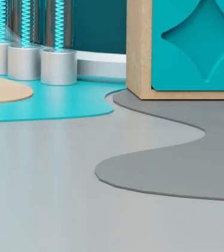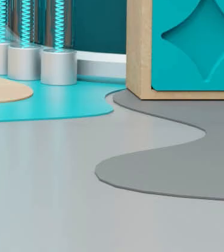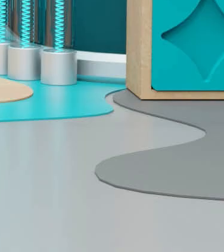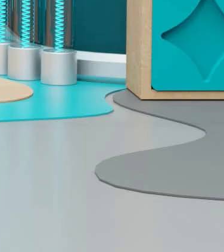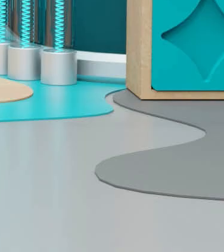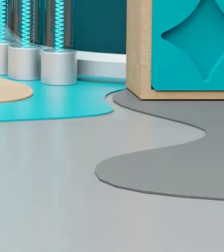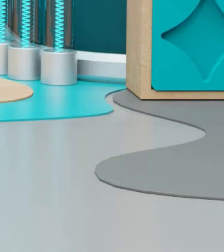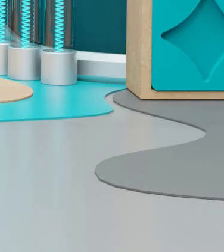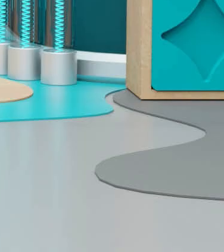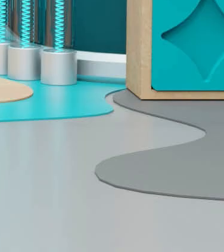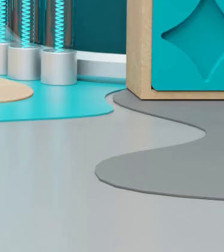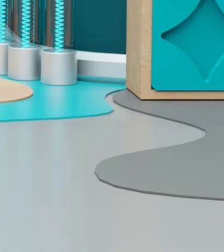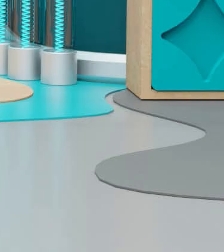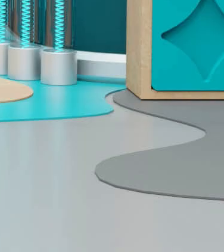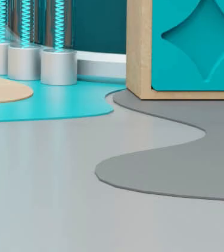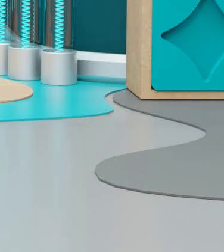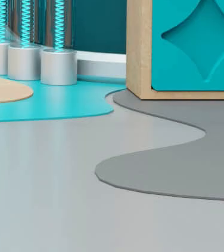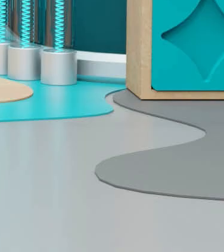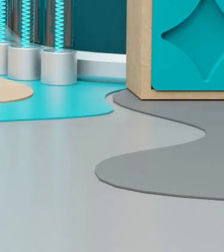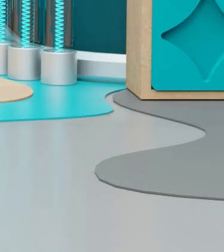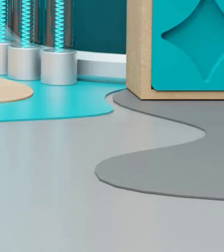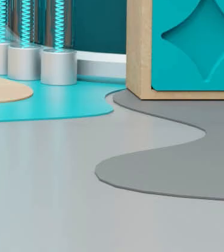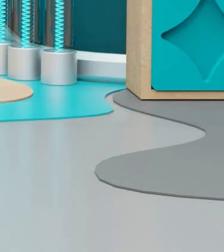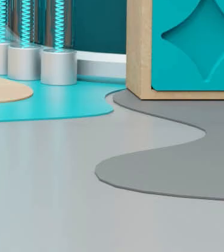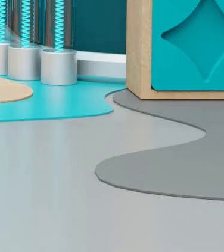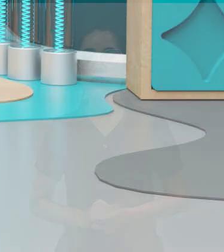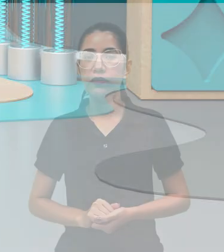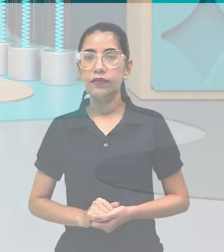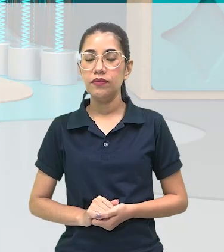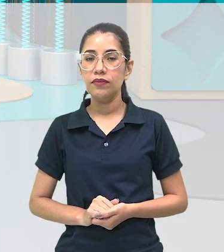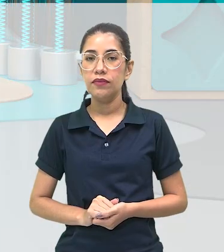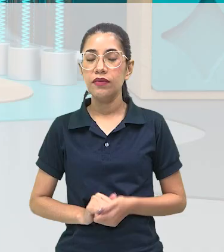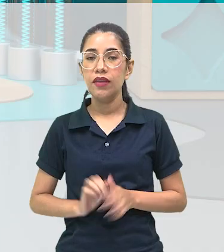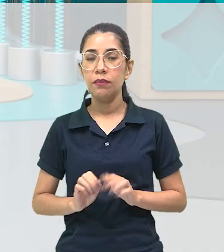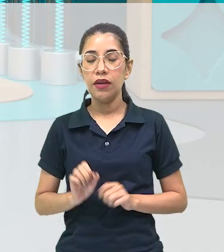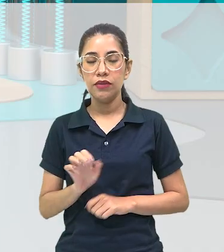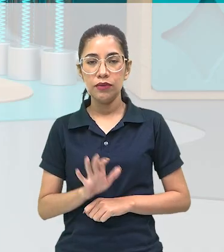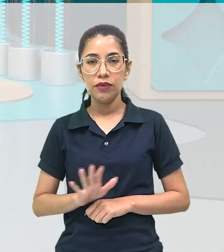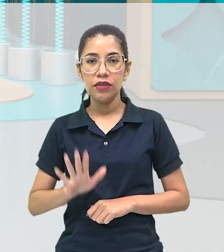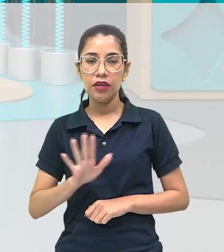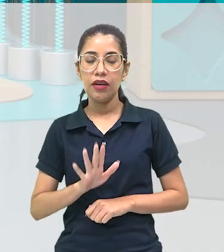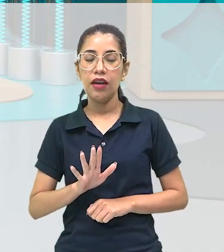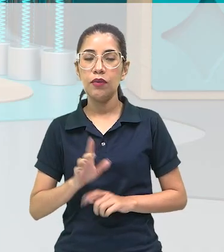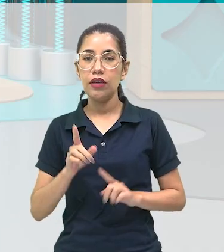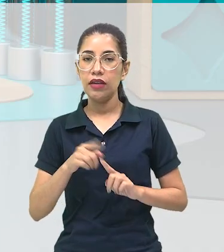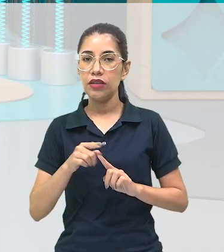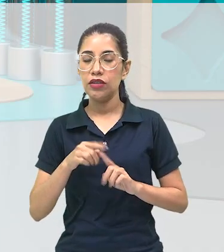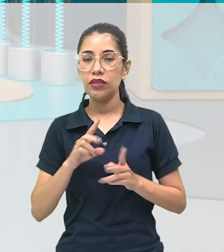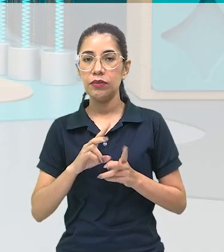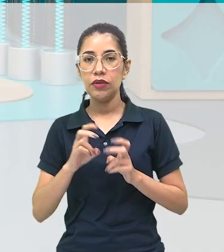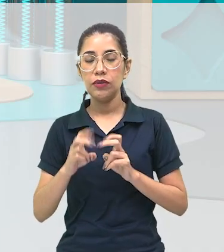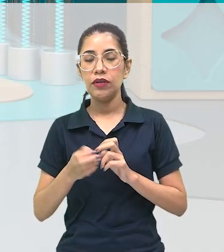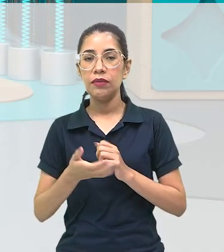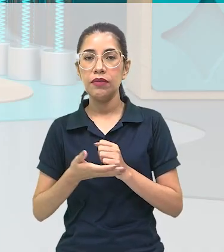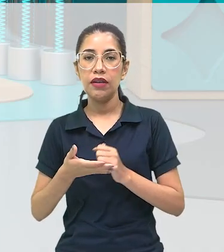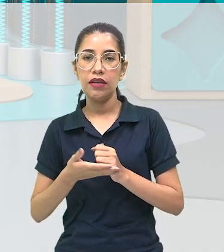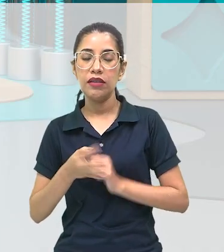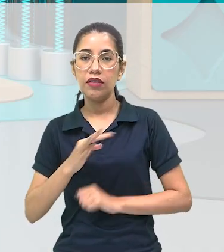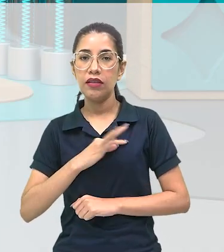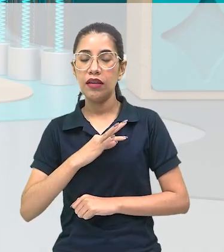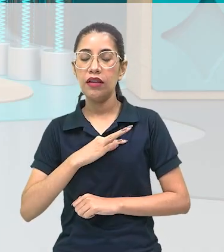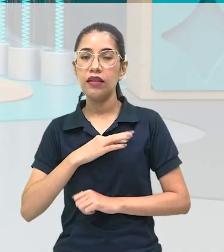forma simplesmente falando assim, né, uma forma bem banal, o Aikido ele se baseia principalmente em técnicas